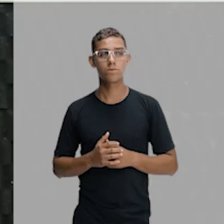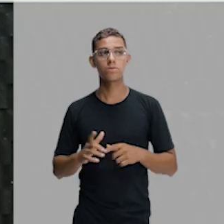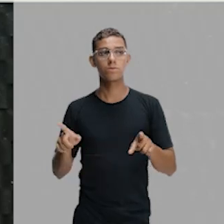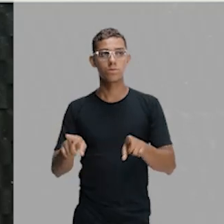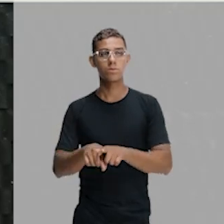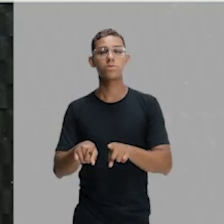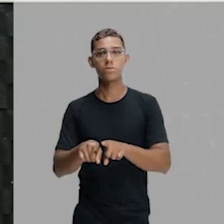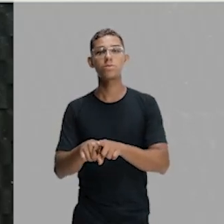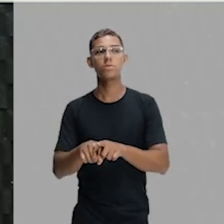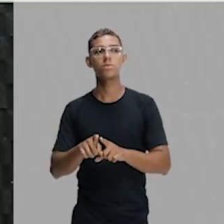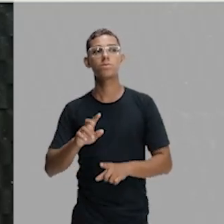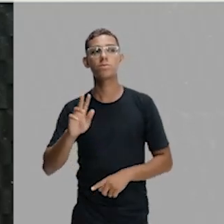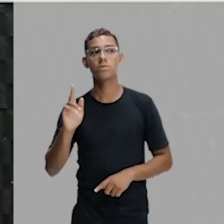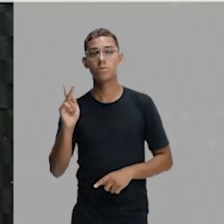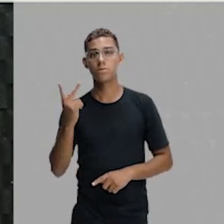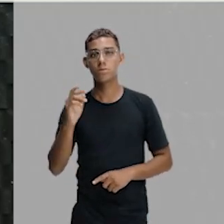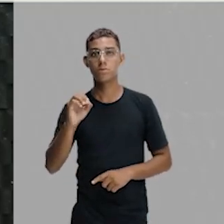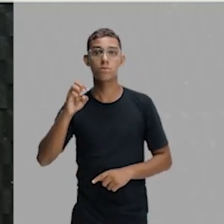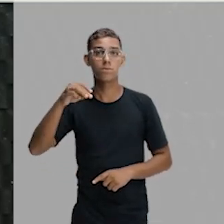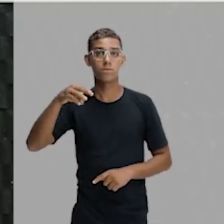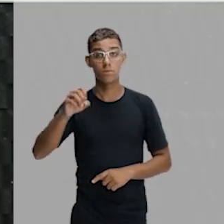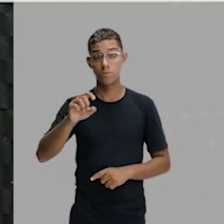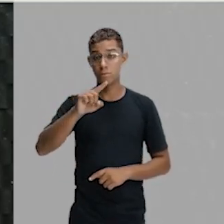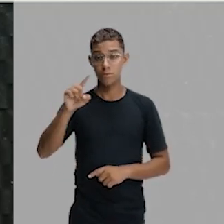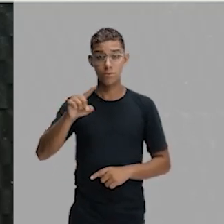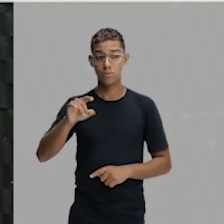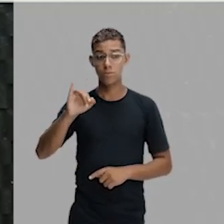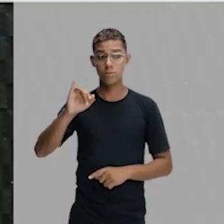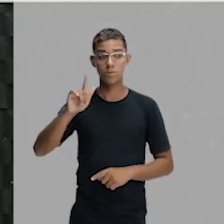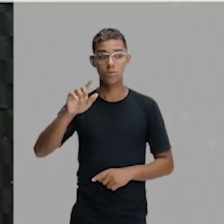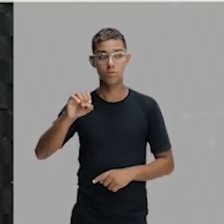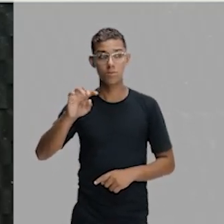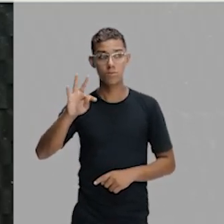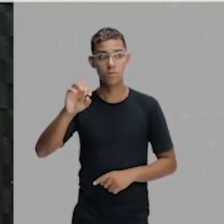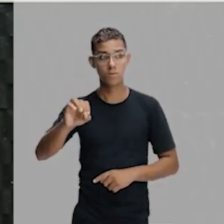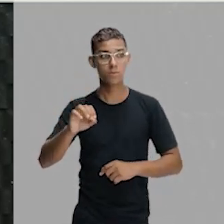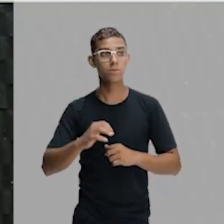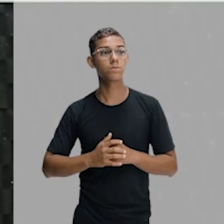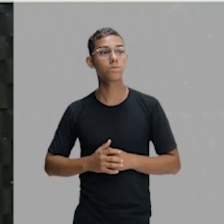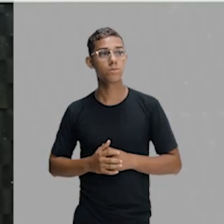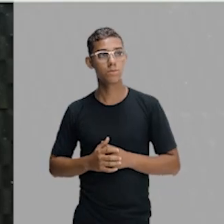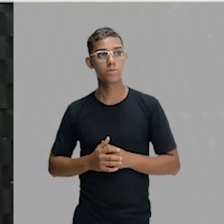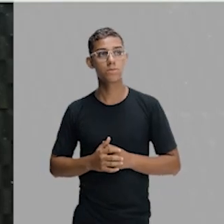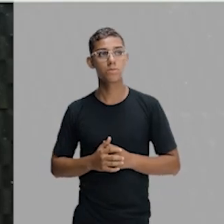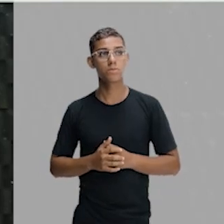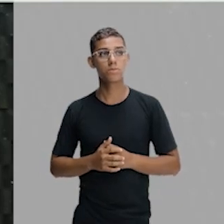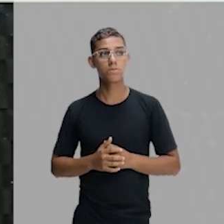é homozigoto. Então, eu vou colocar aqui esse genótipo